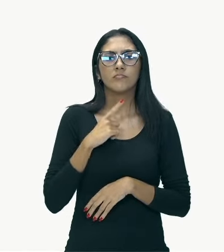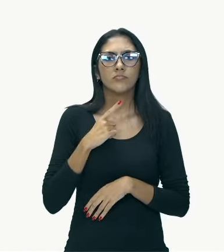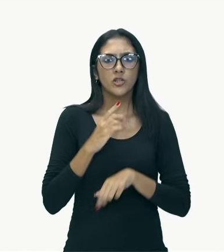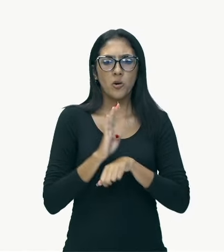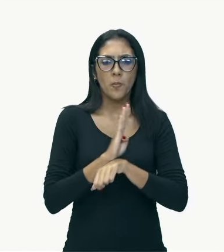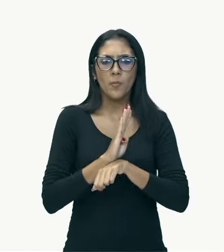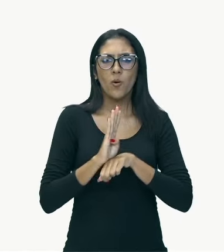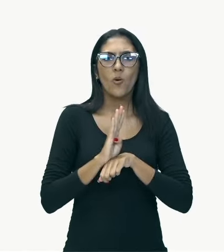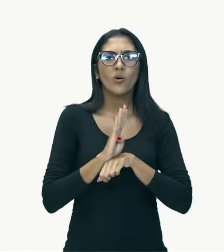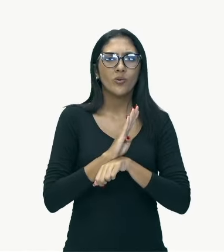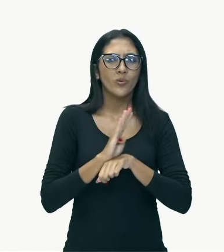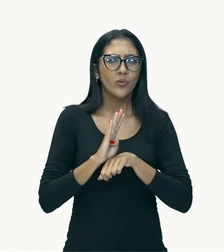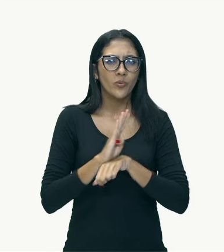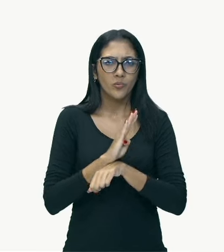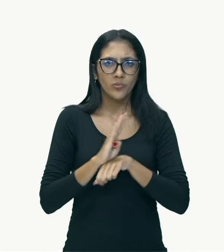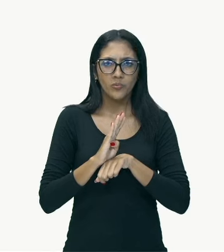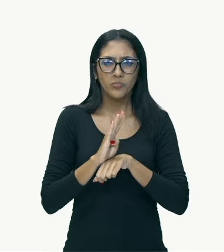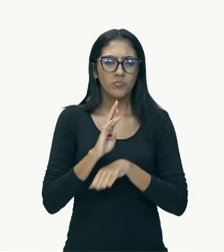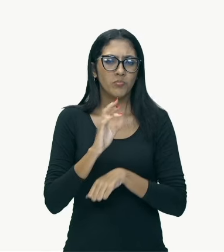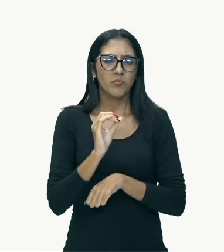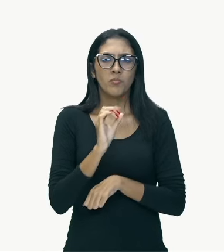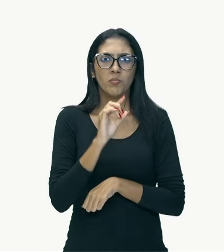de bronze, eu tenho